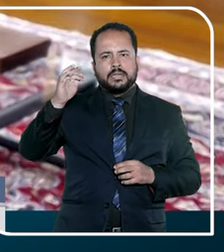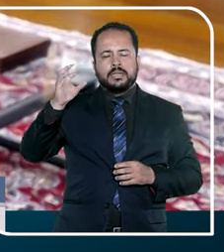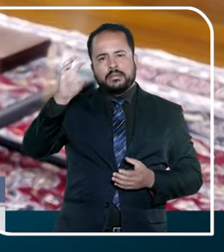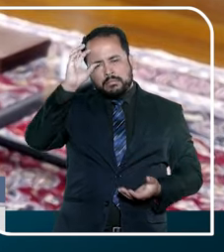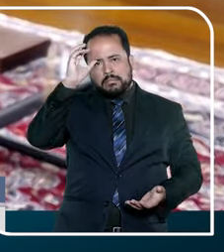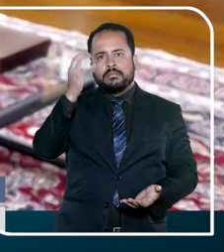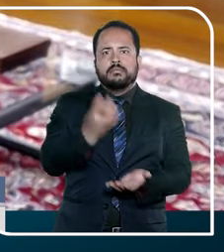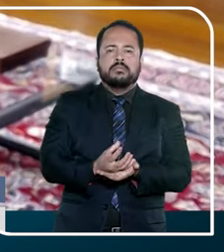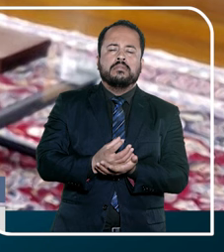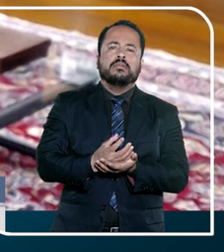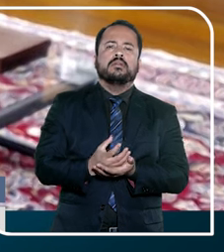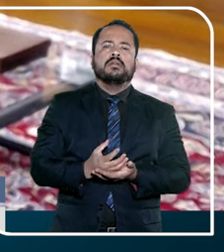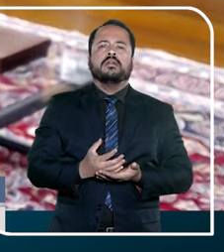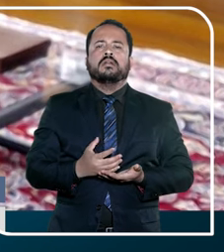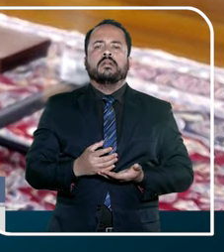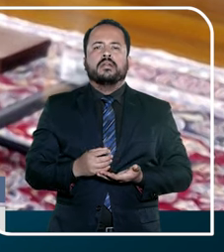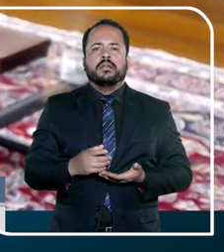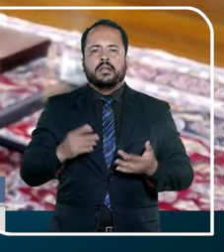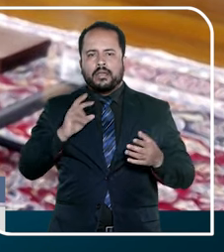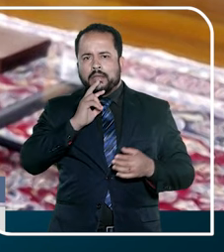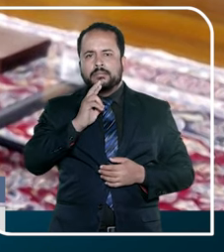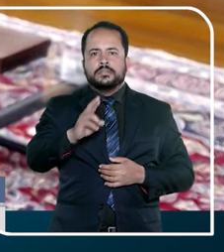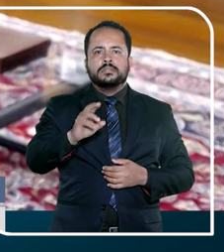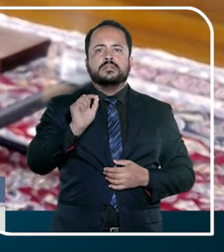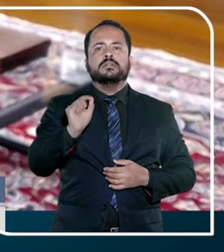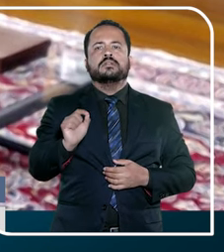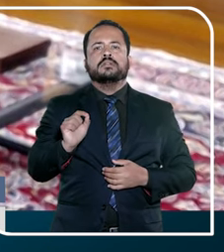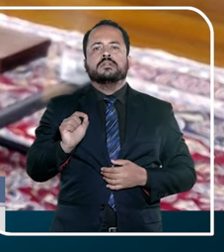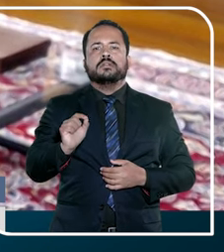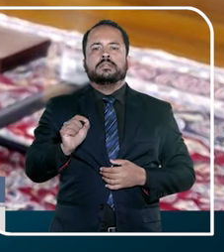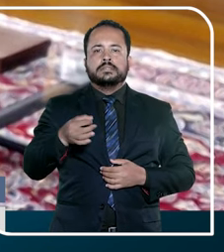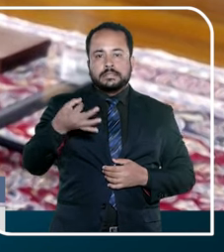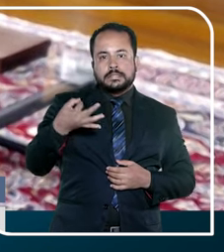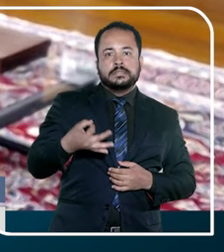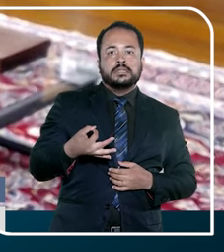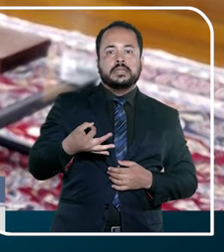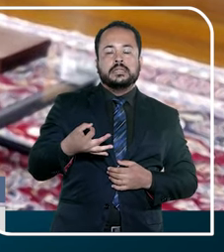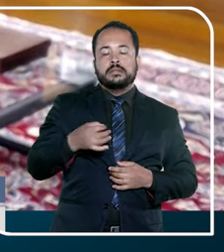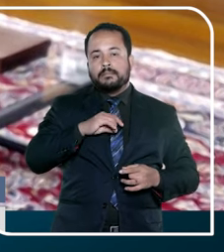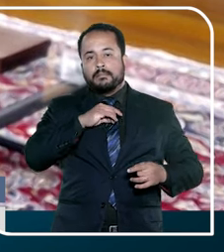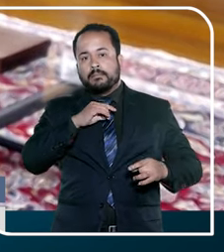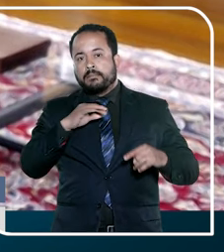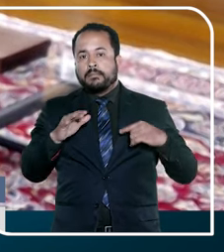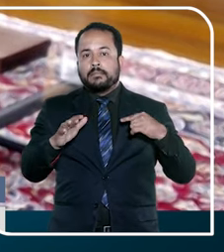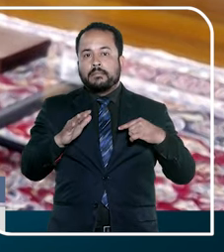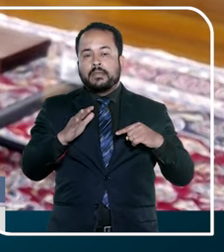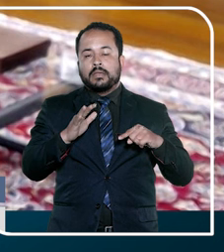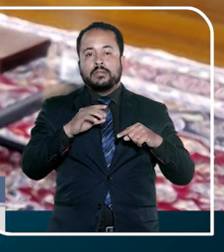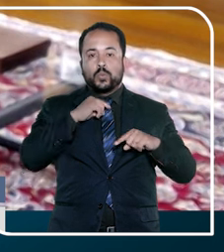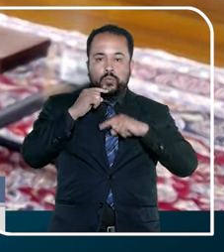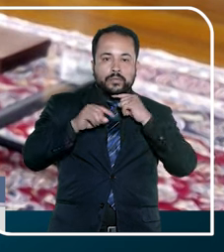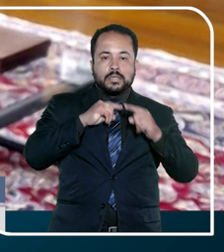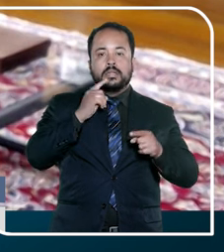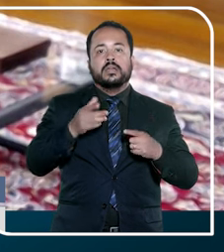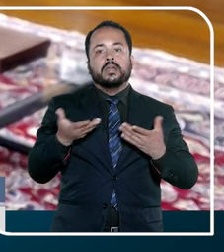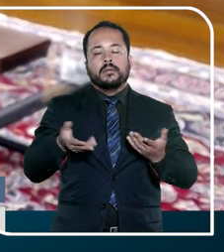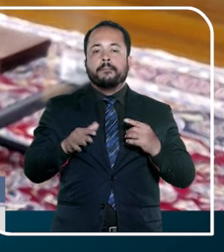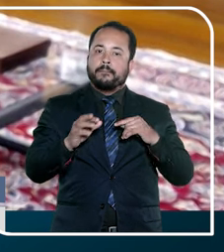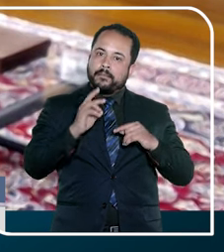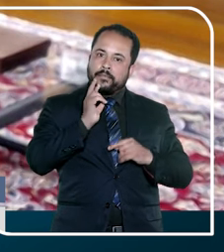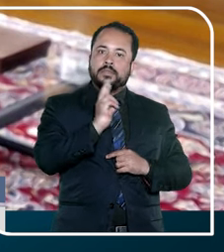dar exatamente a a resposta precisa à sua indagação nós nós fixamos eh a seguinte